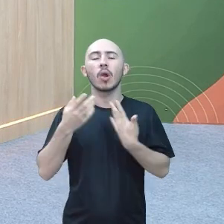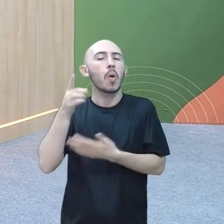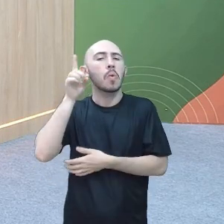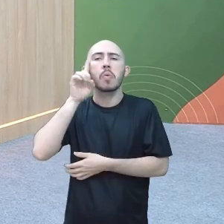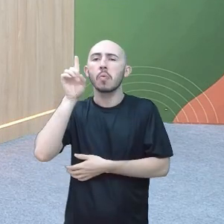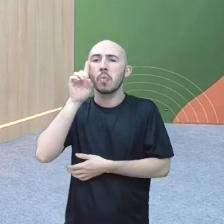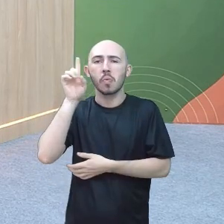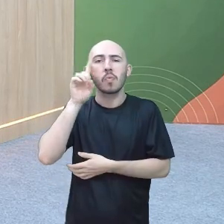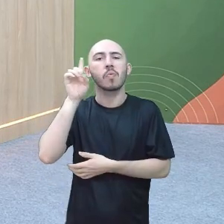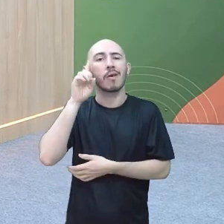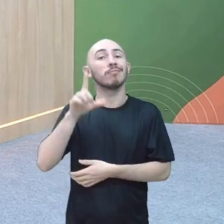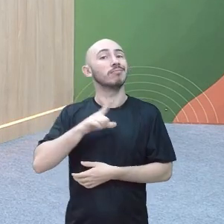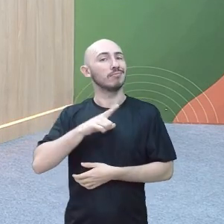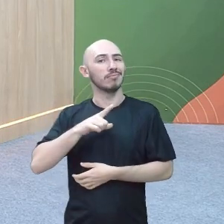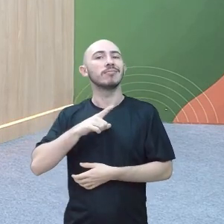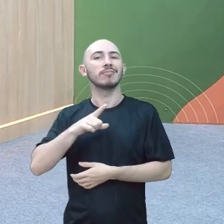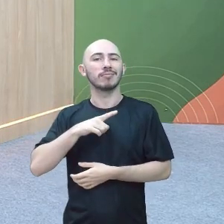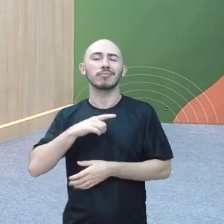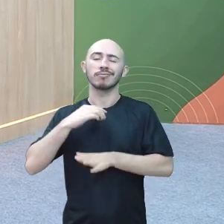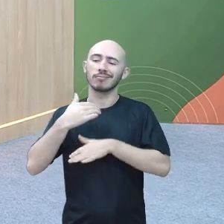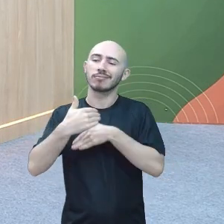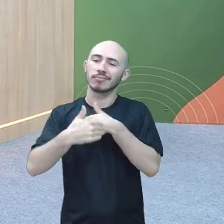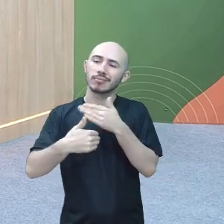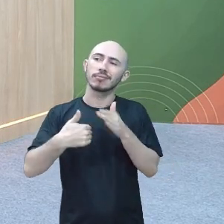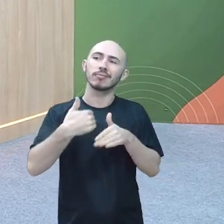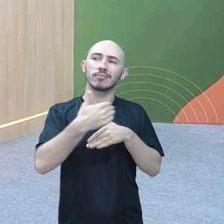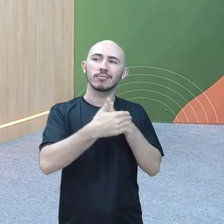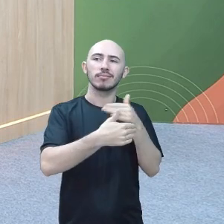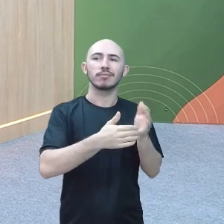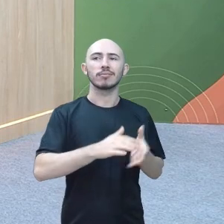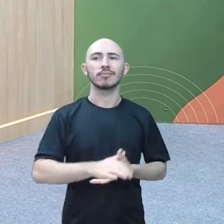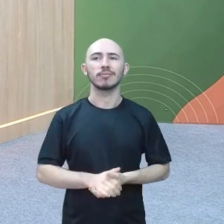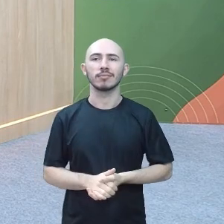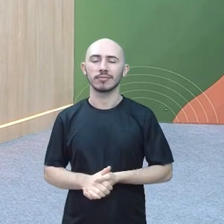cotidiano lá, né? Eles passam a curtir dia a dia lá.